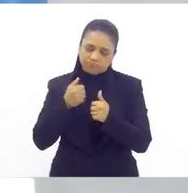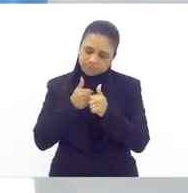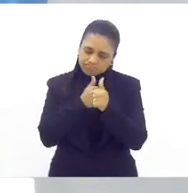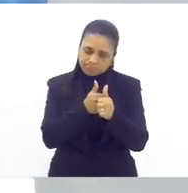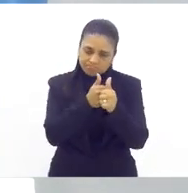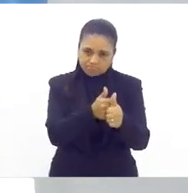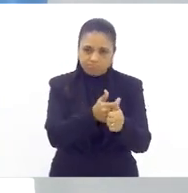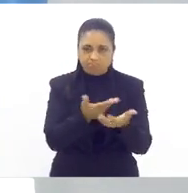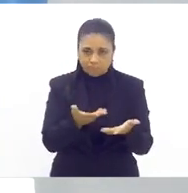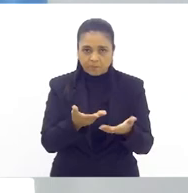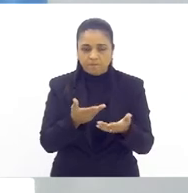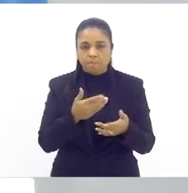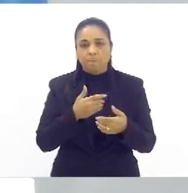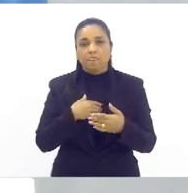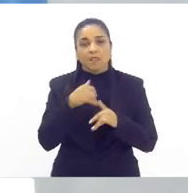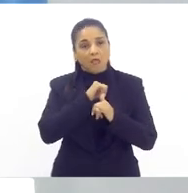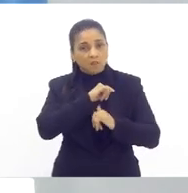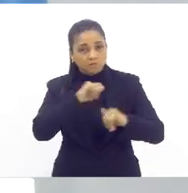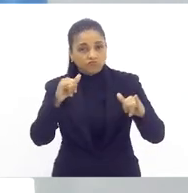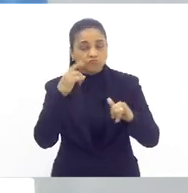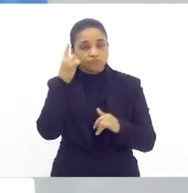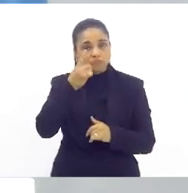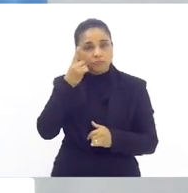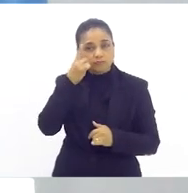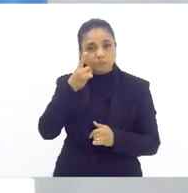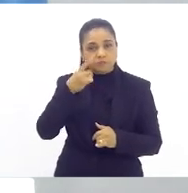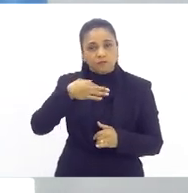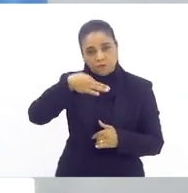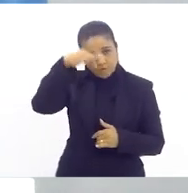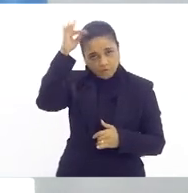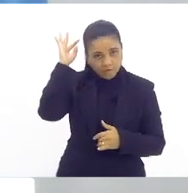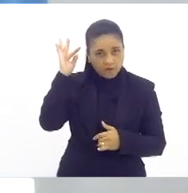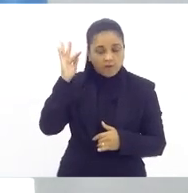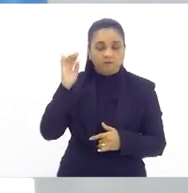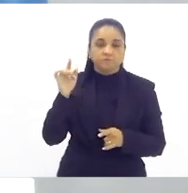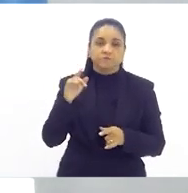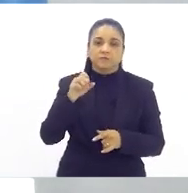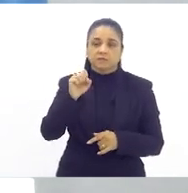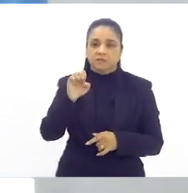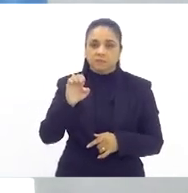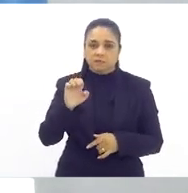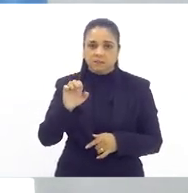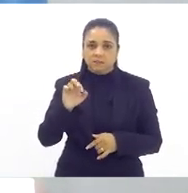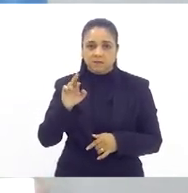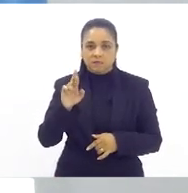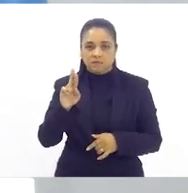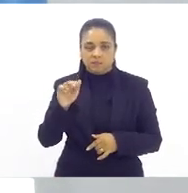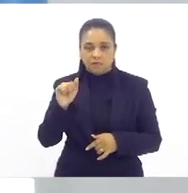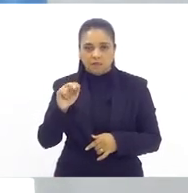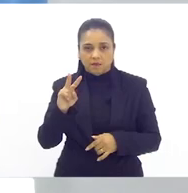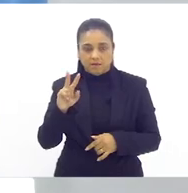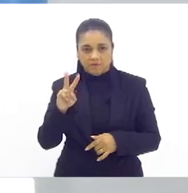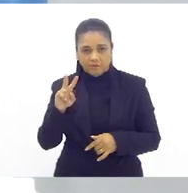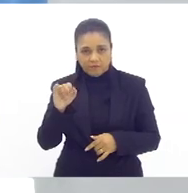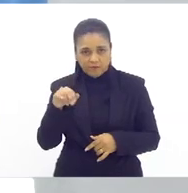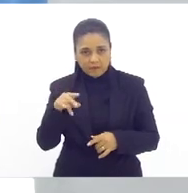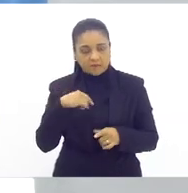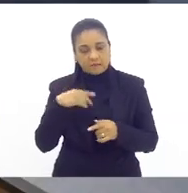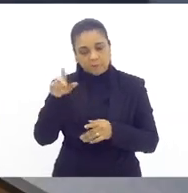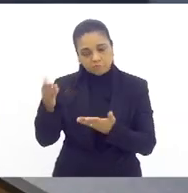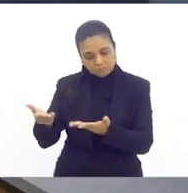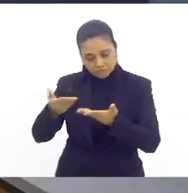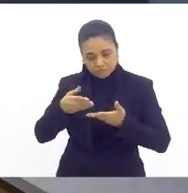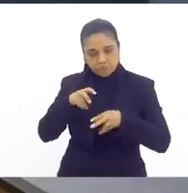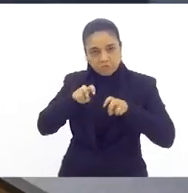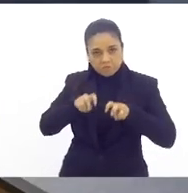quero anunciar a presença do deputado Flávio serafini e já de pronto convidá-la para compor a mesa assim como